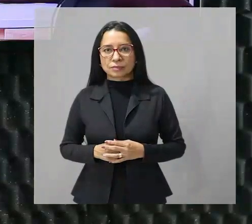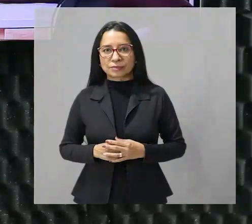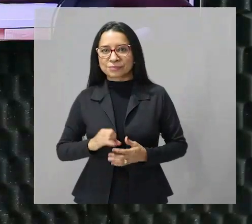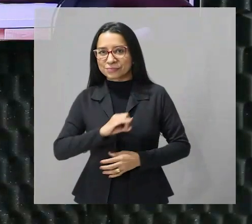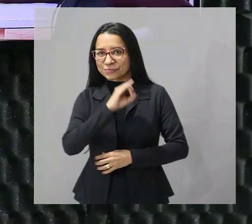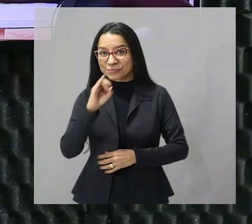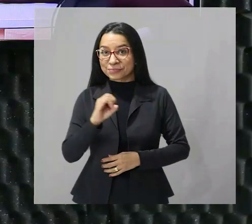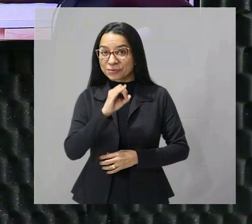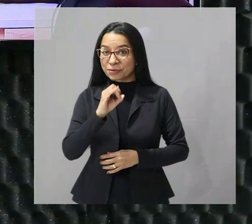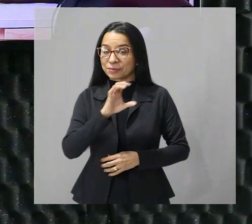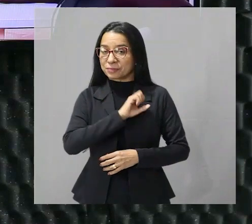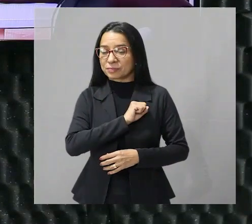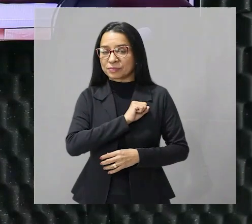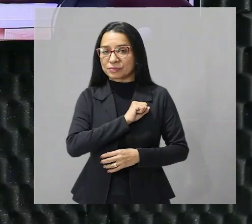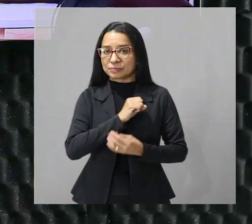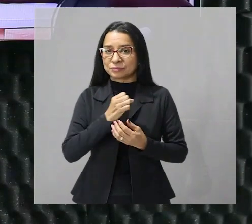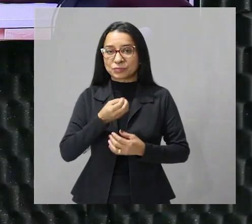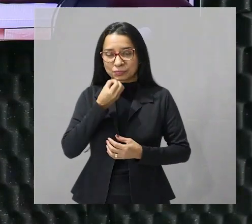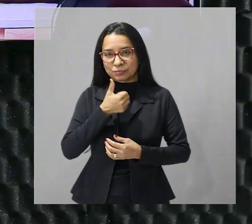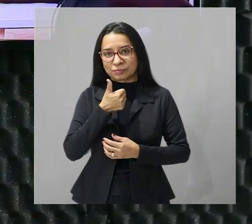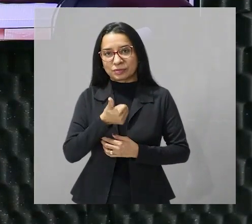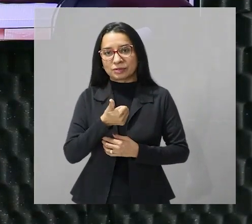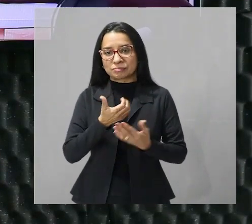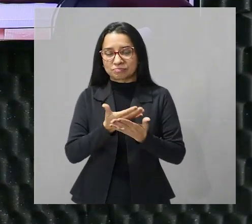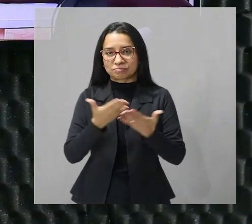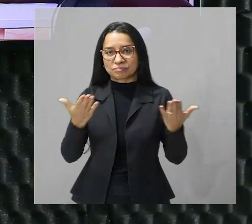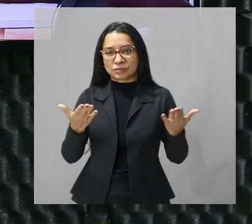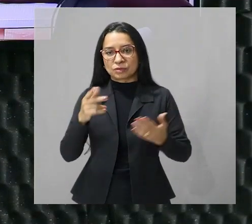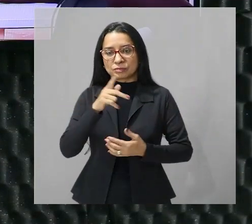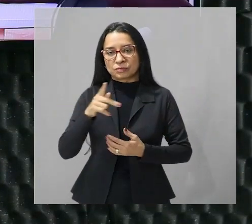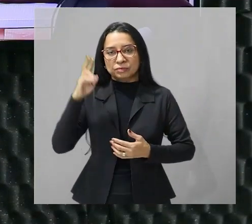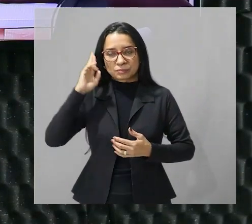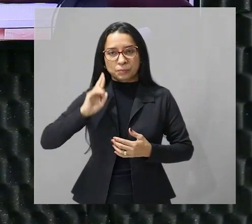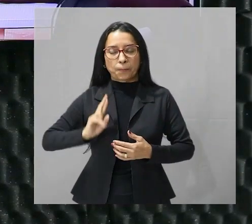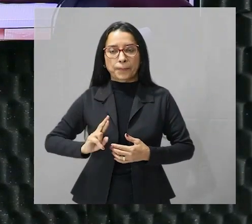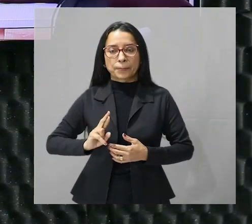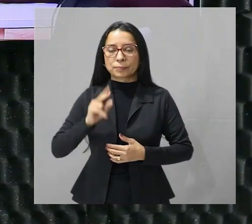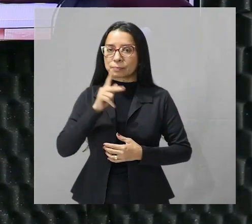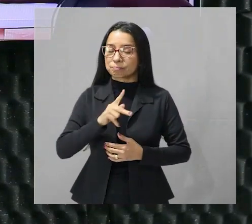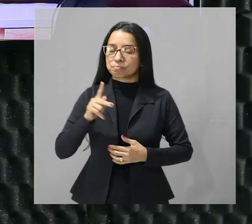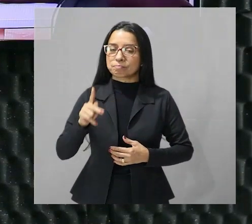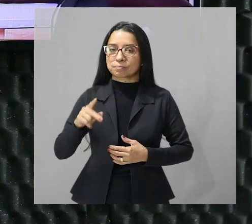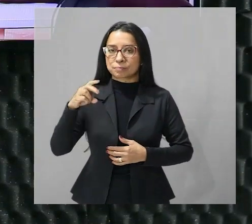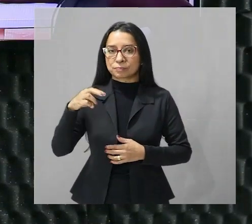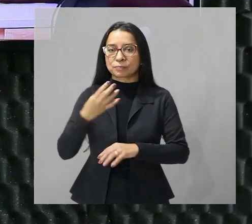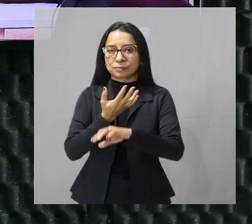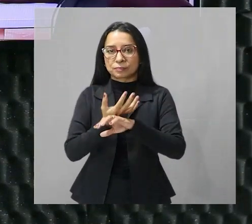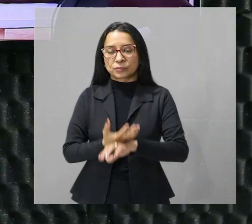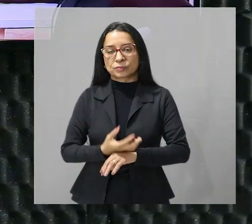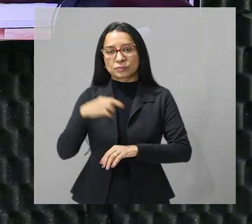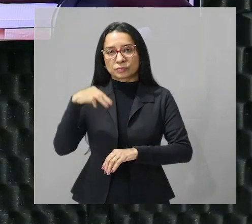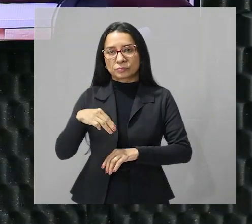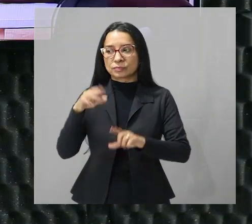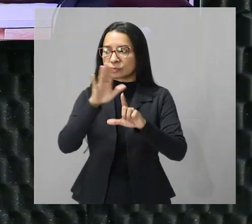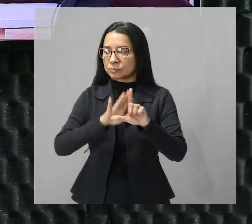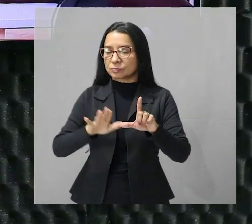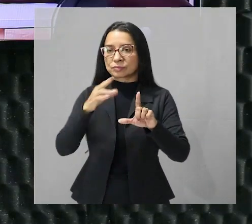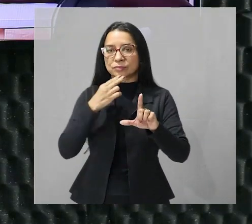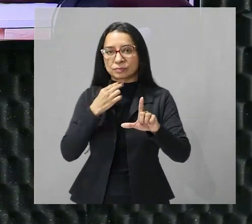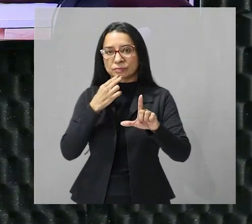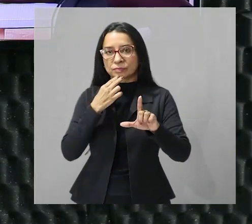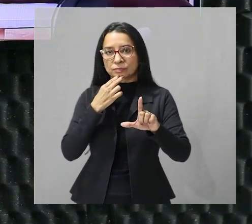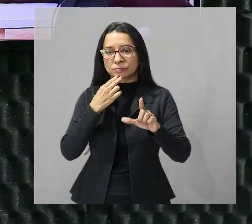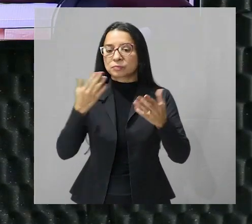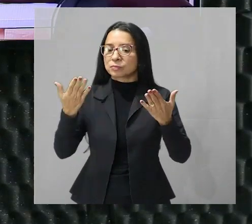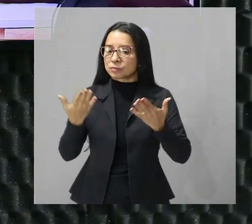E aí, meus amores, tudo bem com vocês? Eu sou a professora Renata Fex, professora de matemática da plataforma Gonçalves Dias, e neste